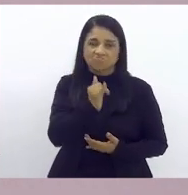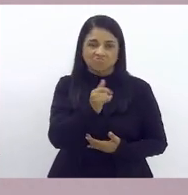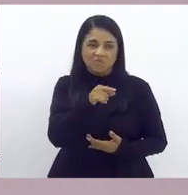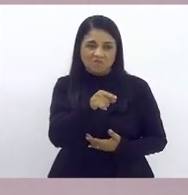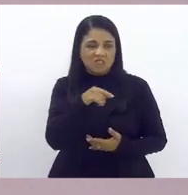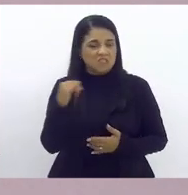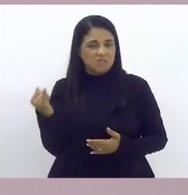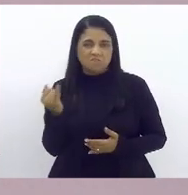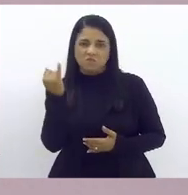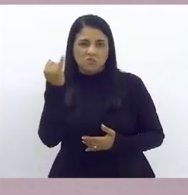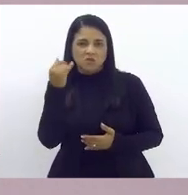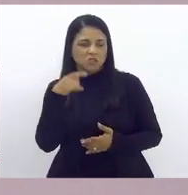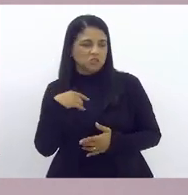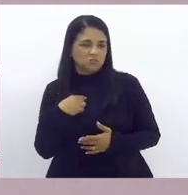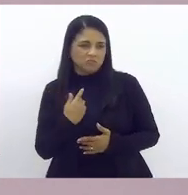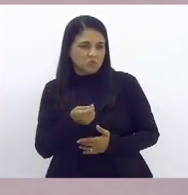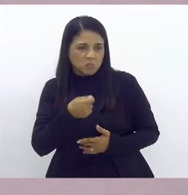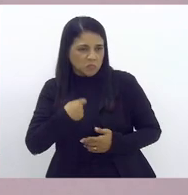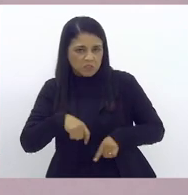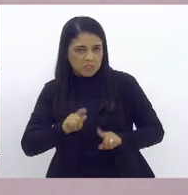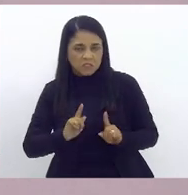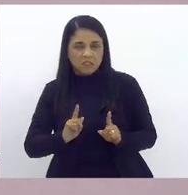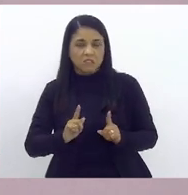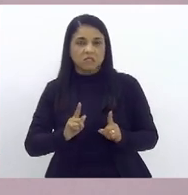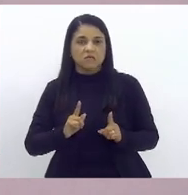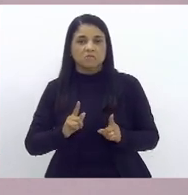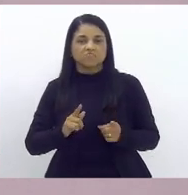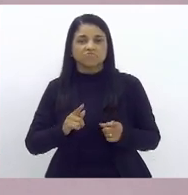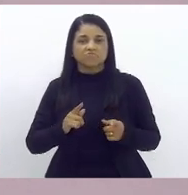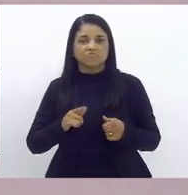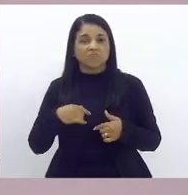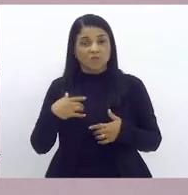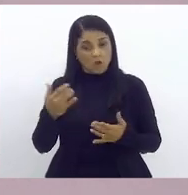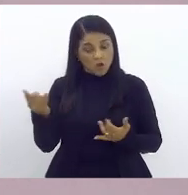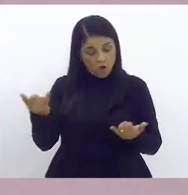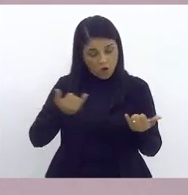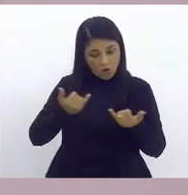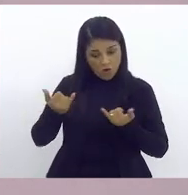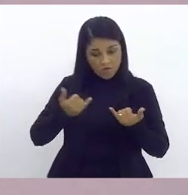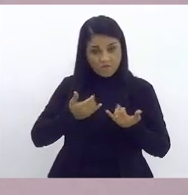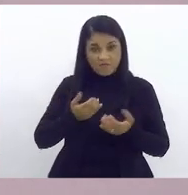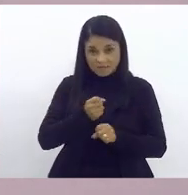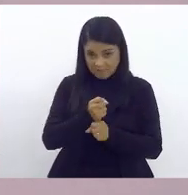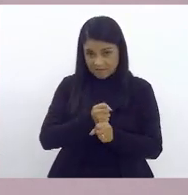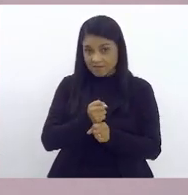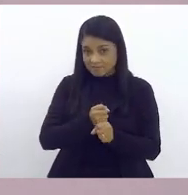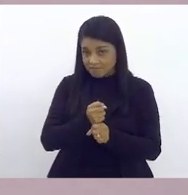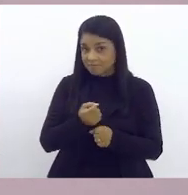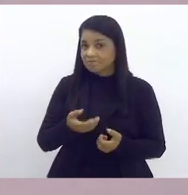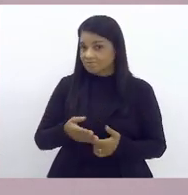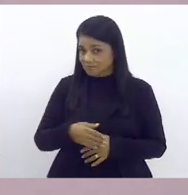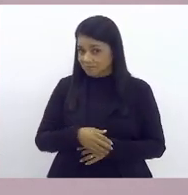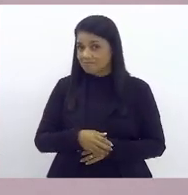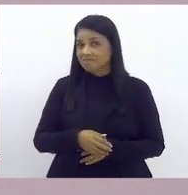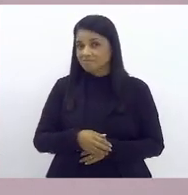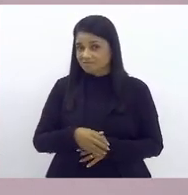são importantes, elas não são imprescindíveis, que a gente que teve que ouvir, se não me engano, esse ano, né?